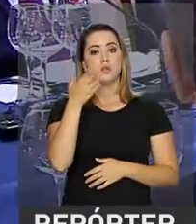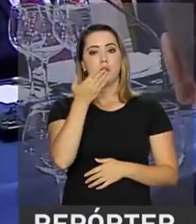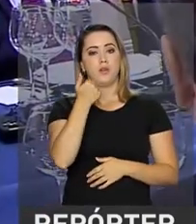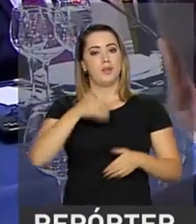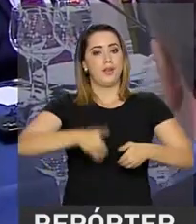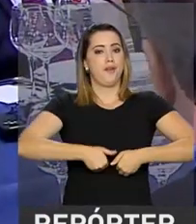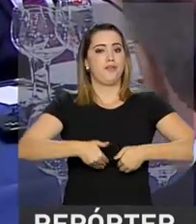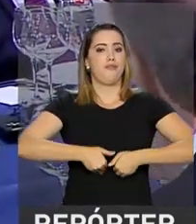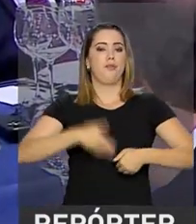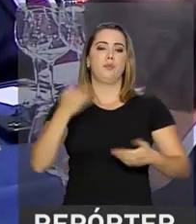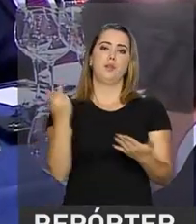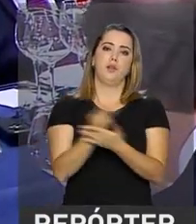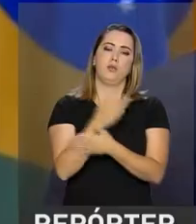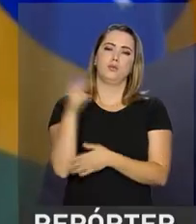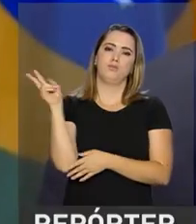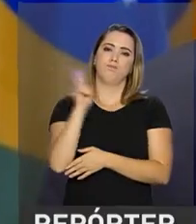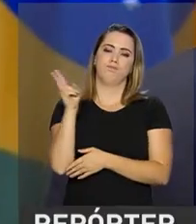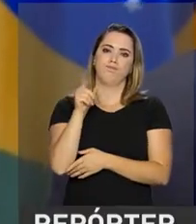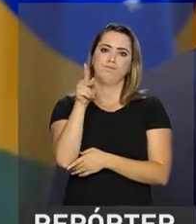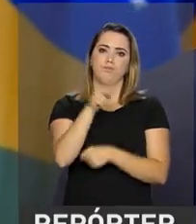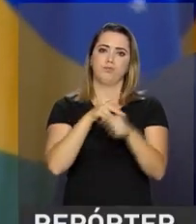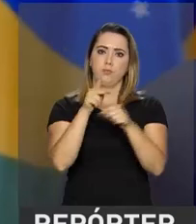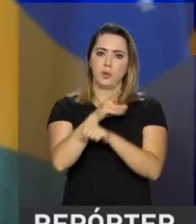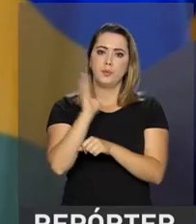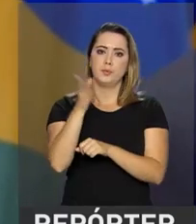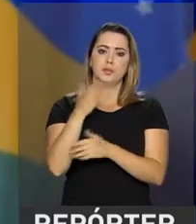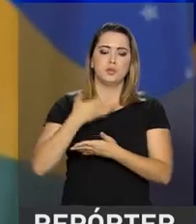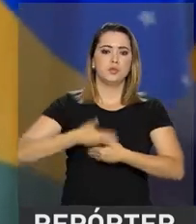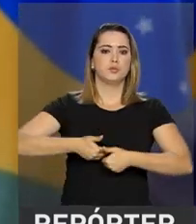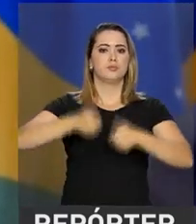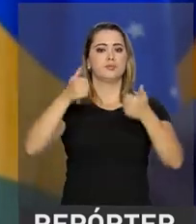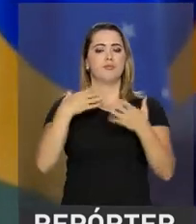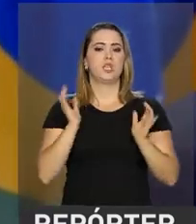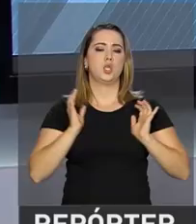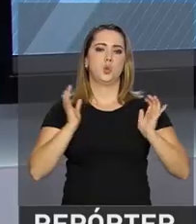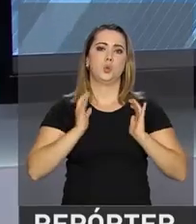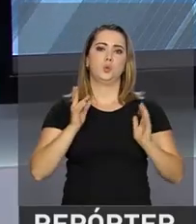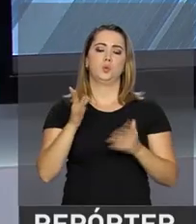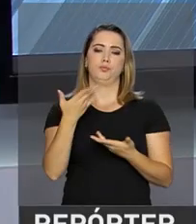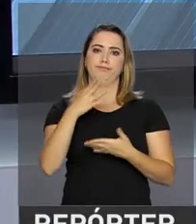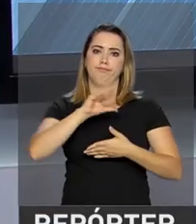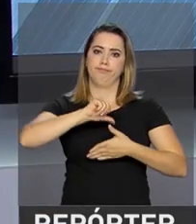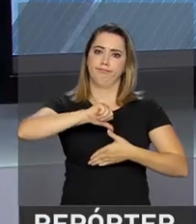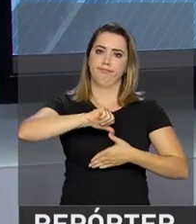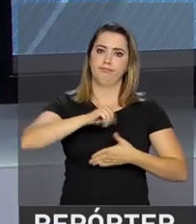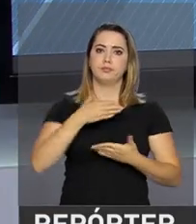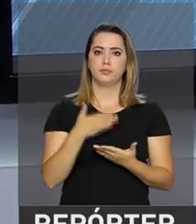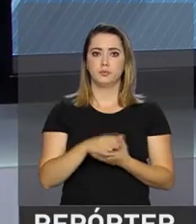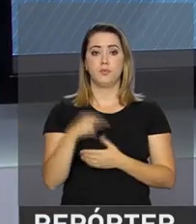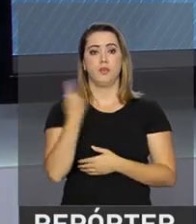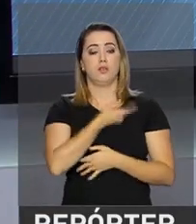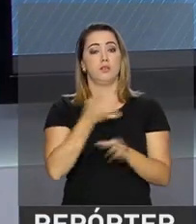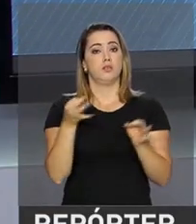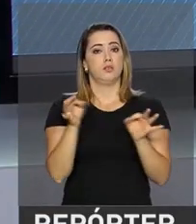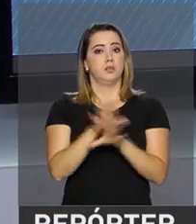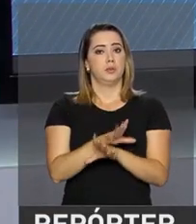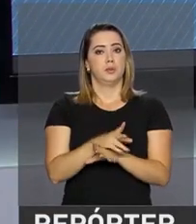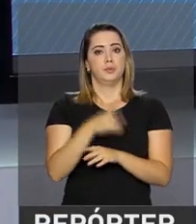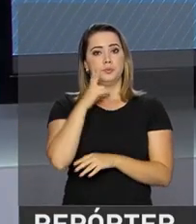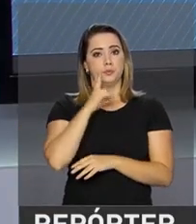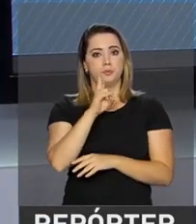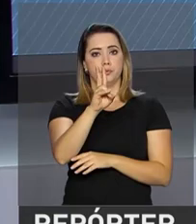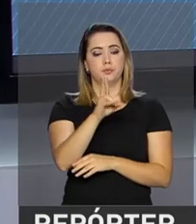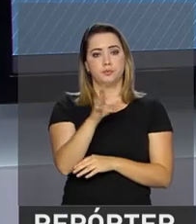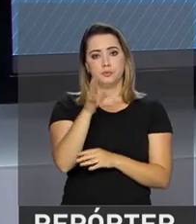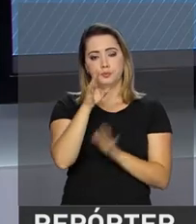na Venezuela, um país que, segundo ele, já foi um dos mais ricos da região. E nós ficamos por aqui. Você pode